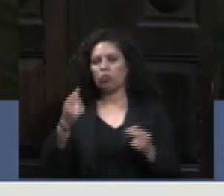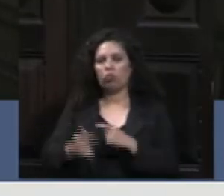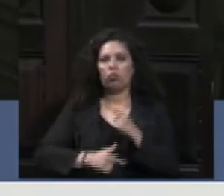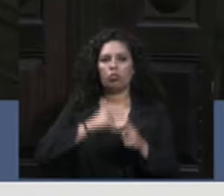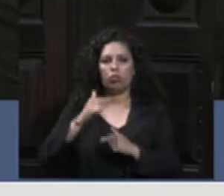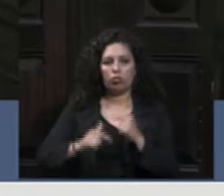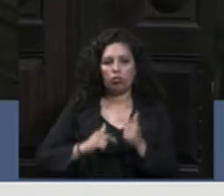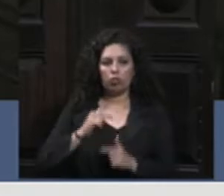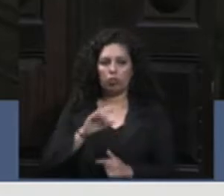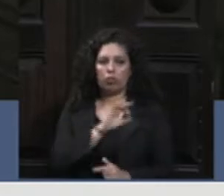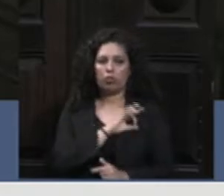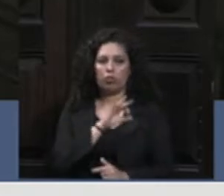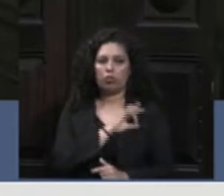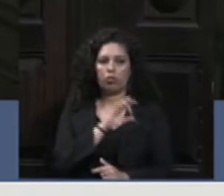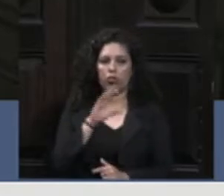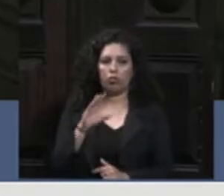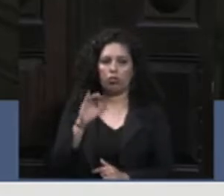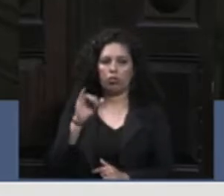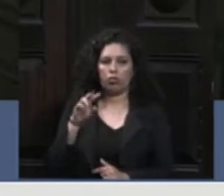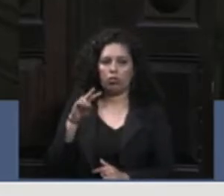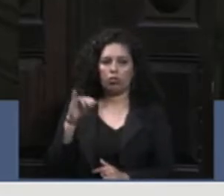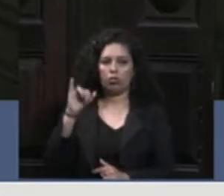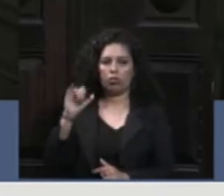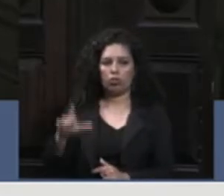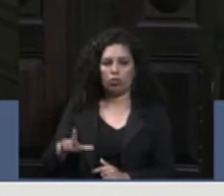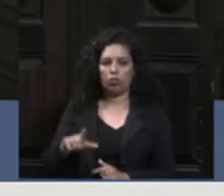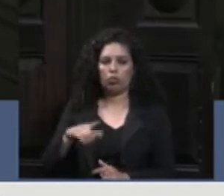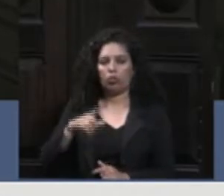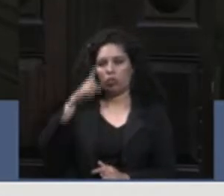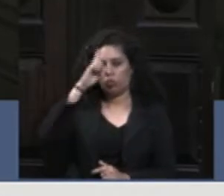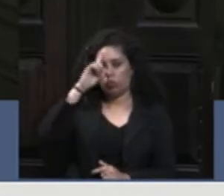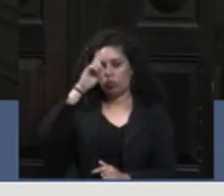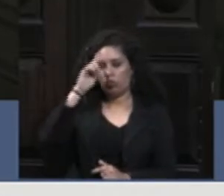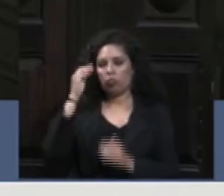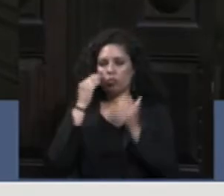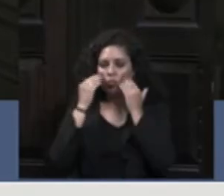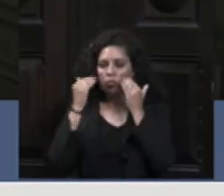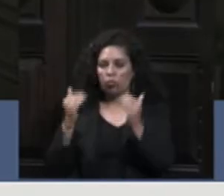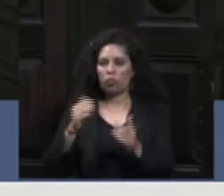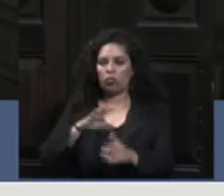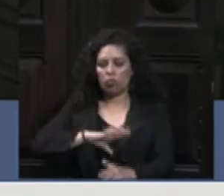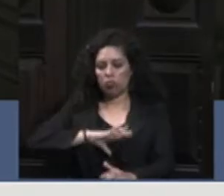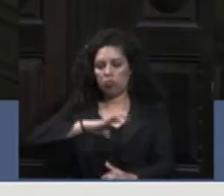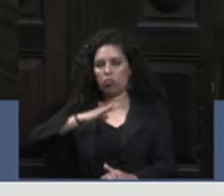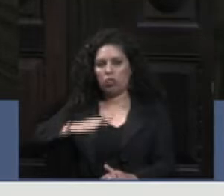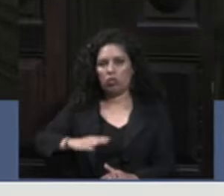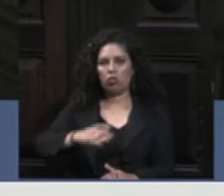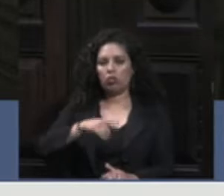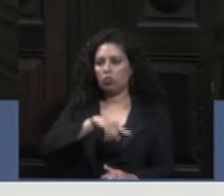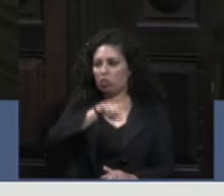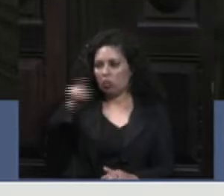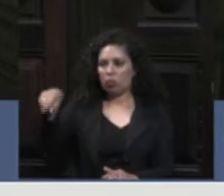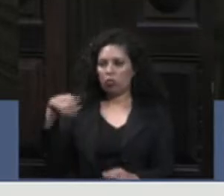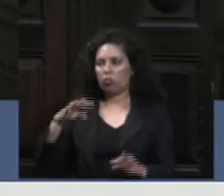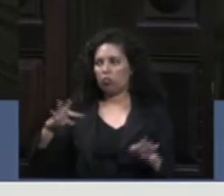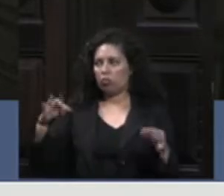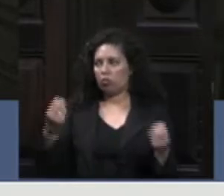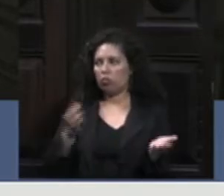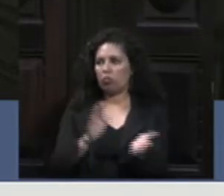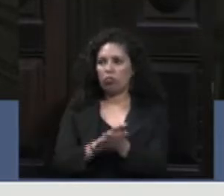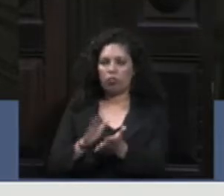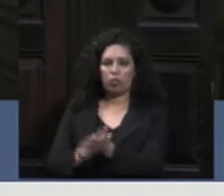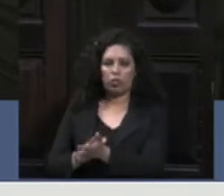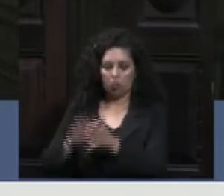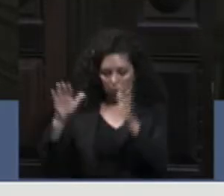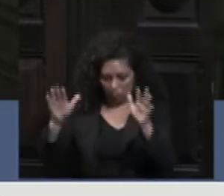Polícia Civil, que ao final de cada dia demonstram competência e coragem. Então, a eles, a nossa